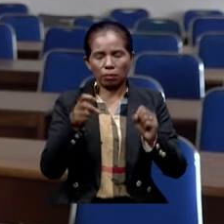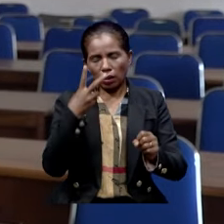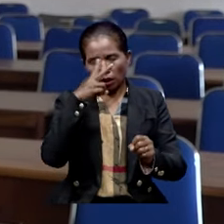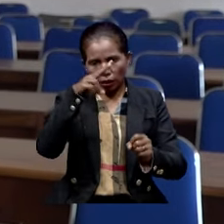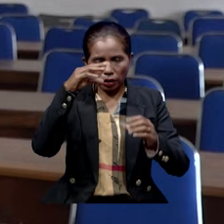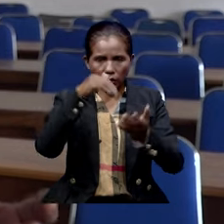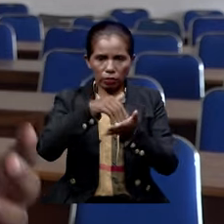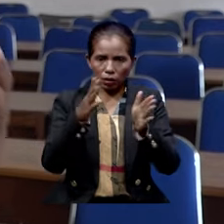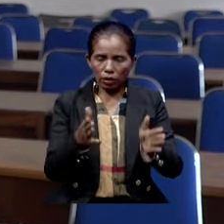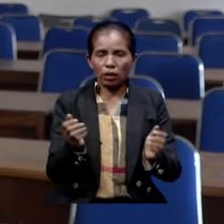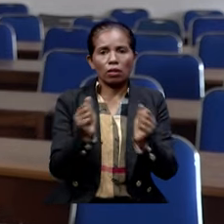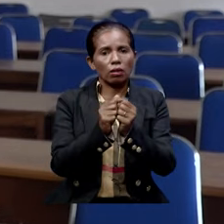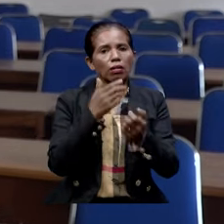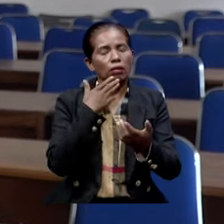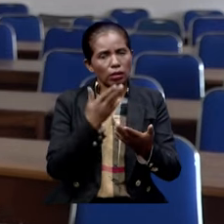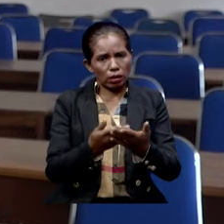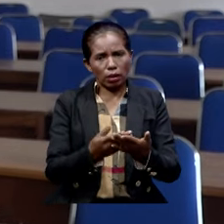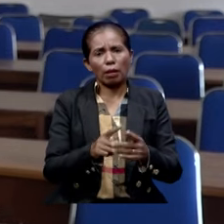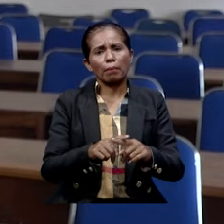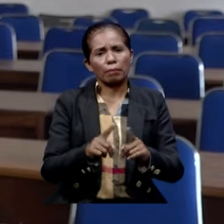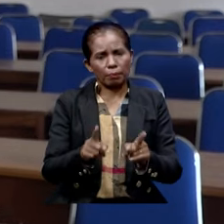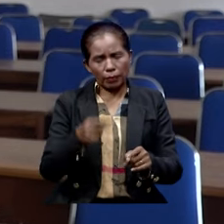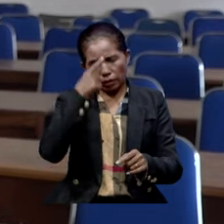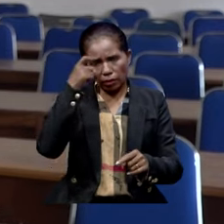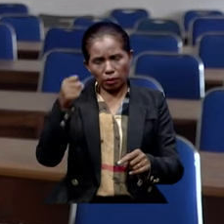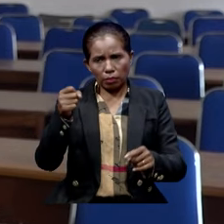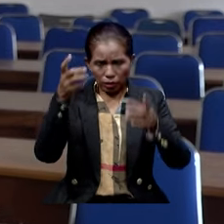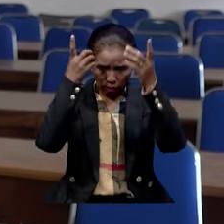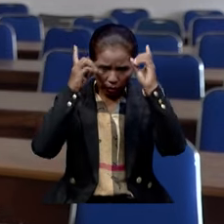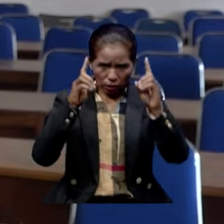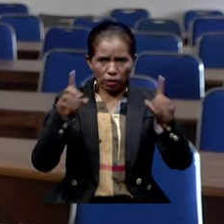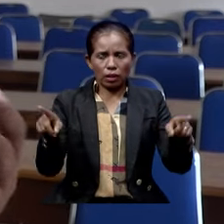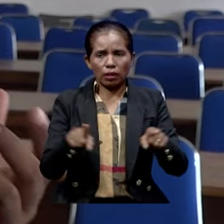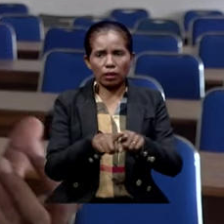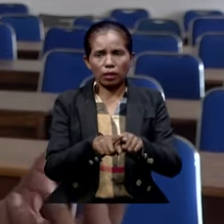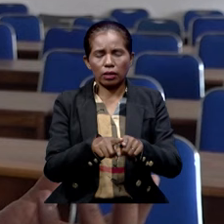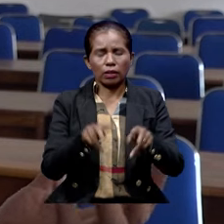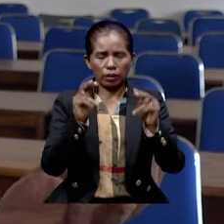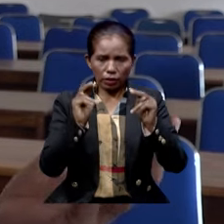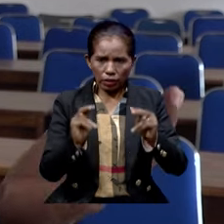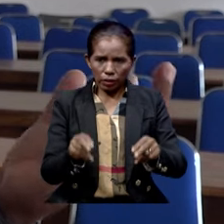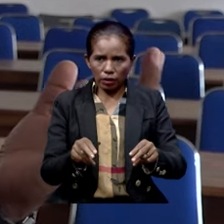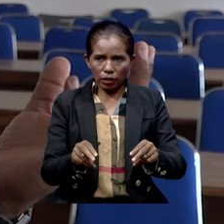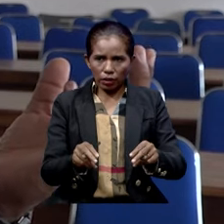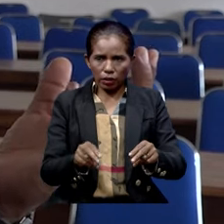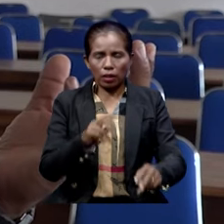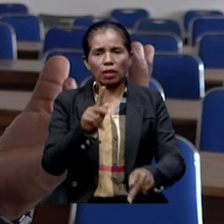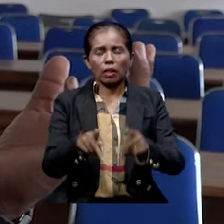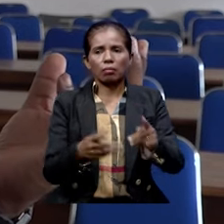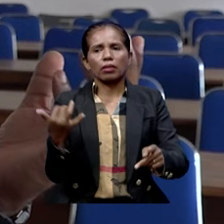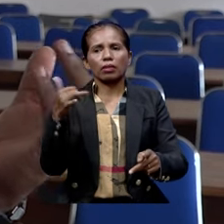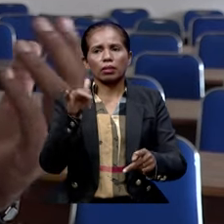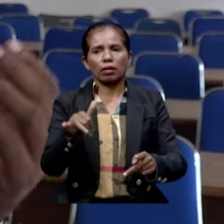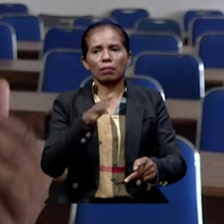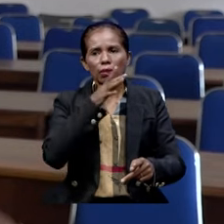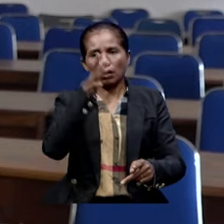liu. Mas vê, tamba. Dizão nem não é, e necessidade de comunidade será lilio e